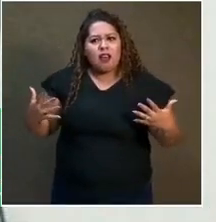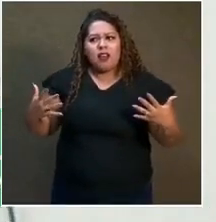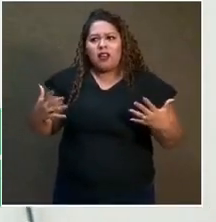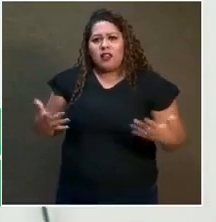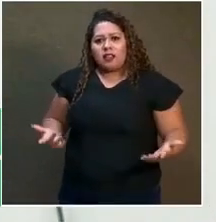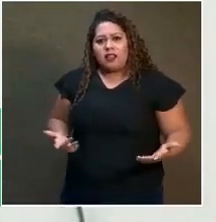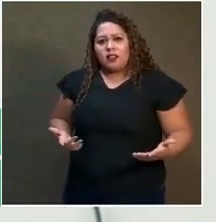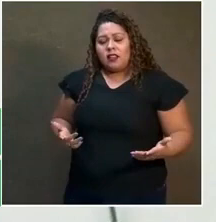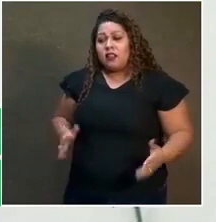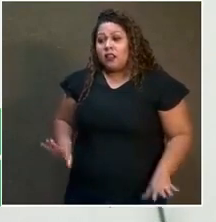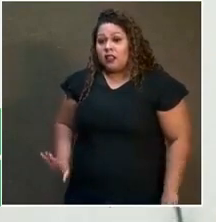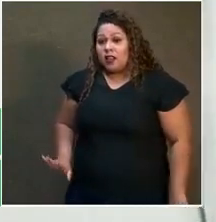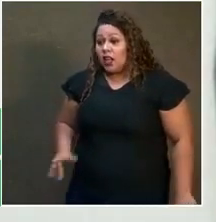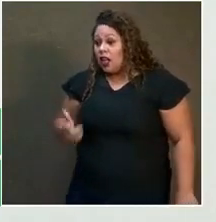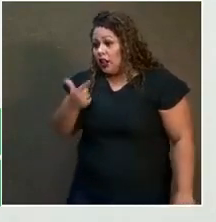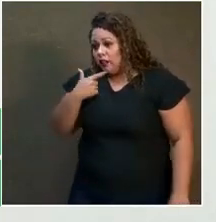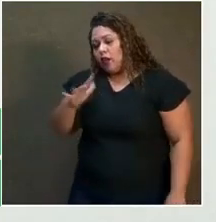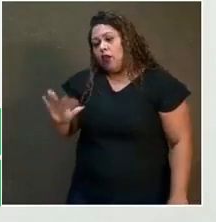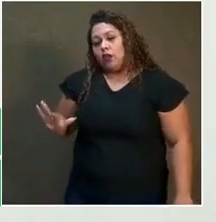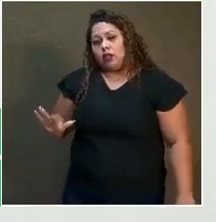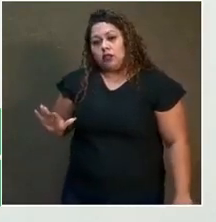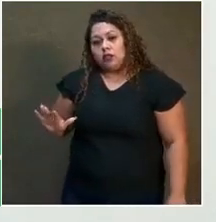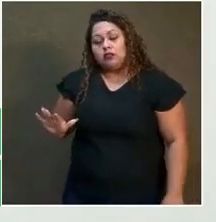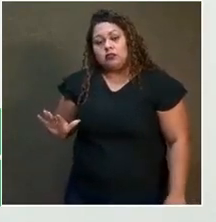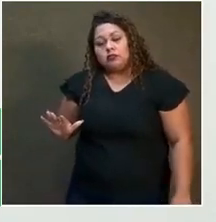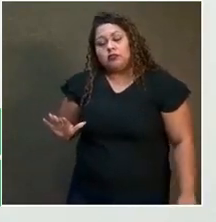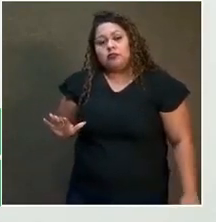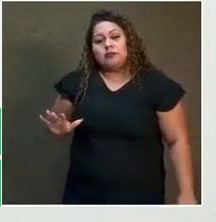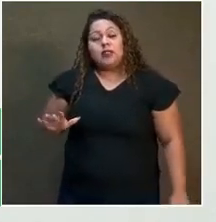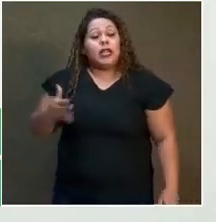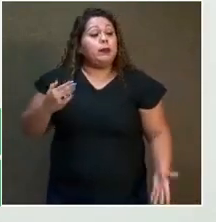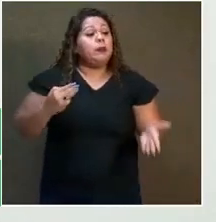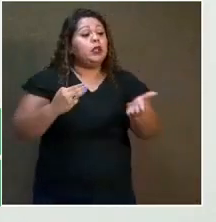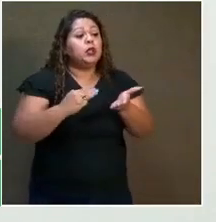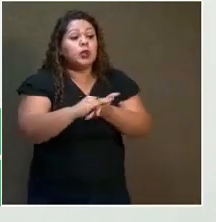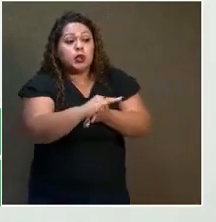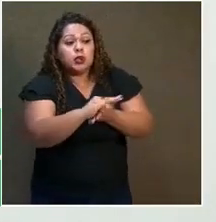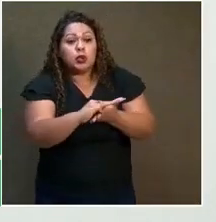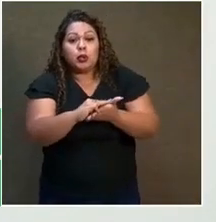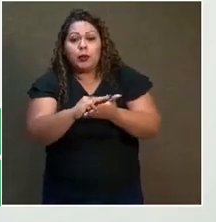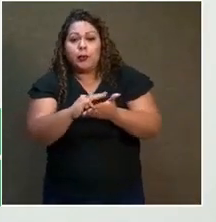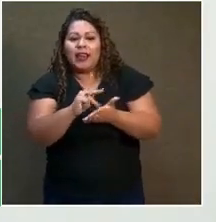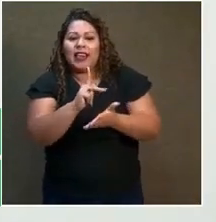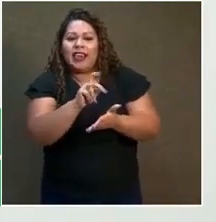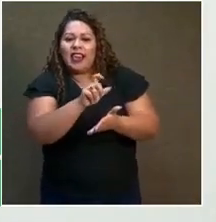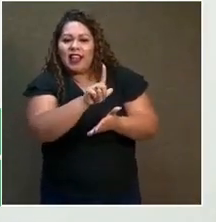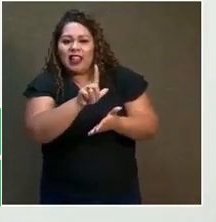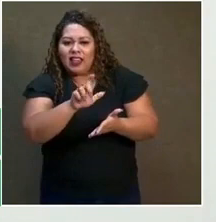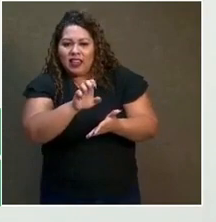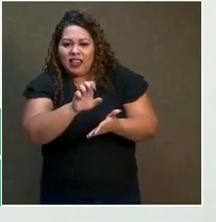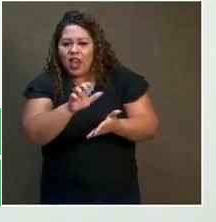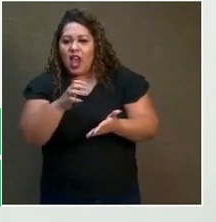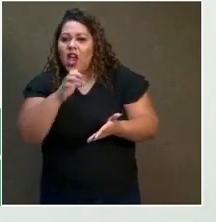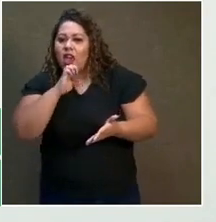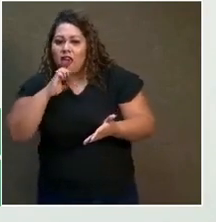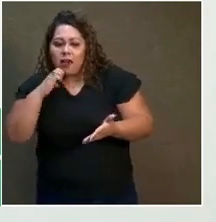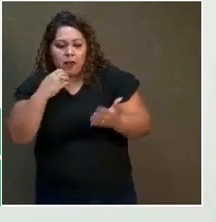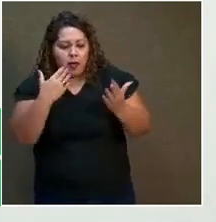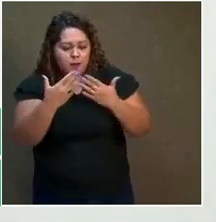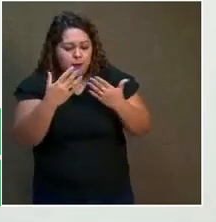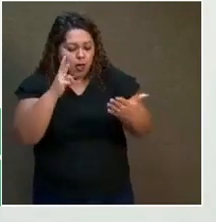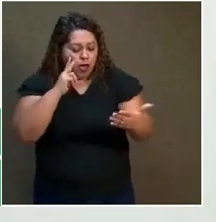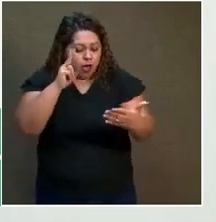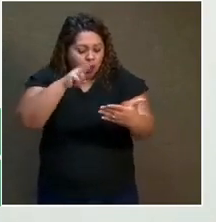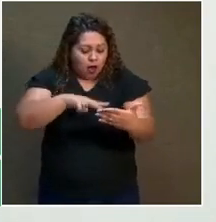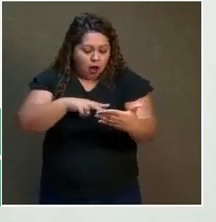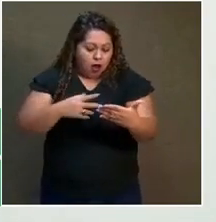ele mandou, perdoe-me, porque ele deixou claro que primeiro mandou mensagem para a Kelly, porque ele viu essa conversa lá, volte na conversa lá. Ele viu a